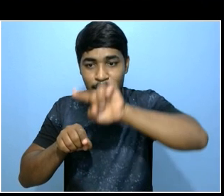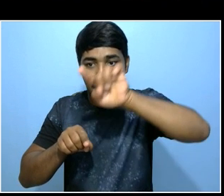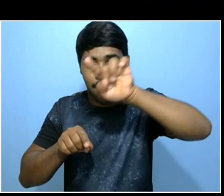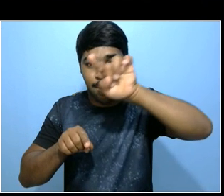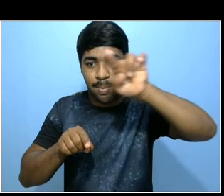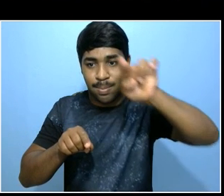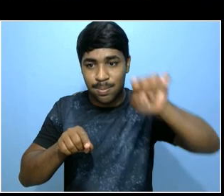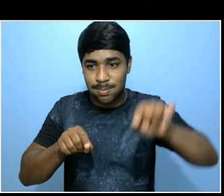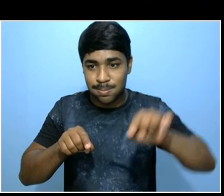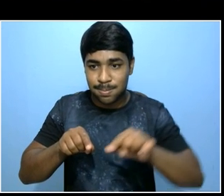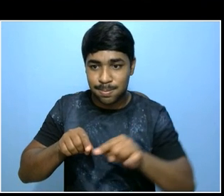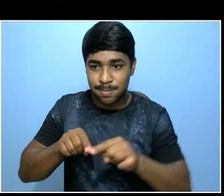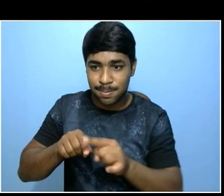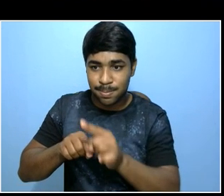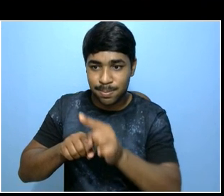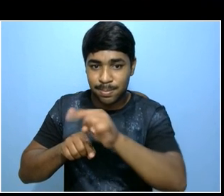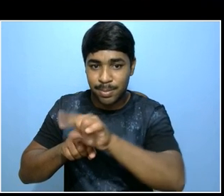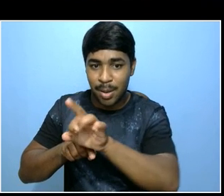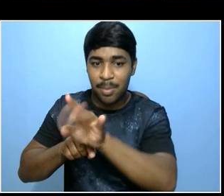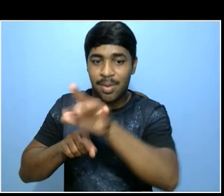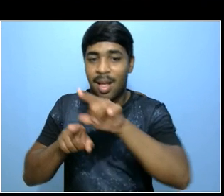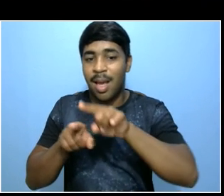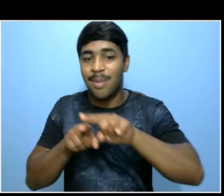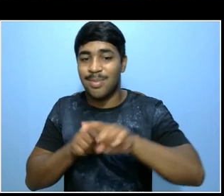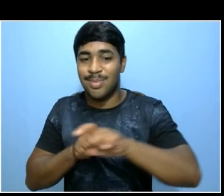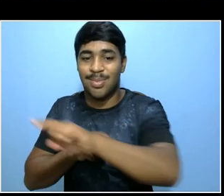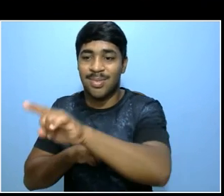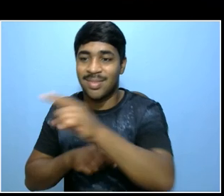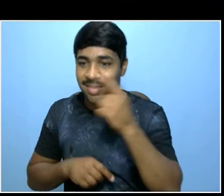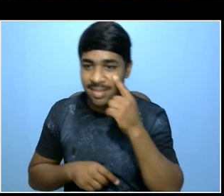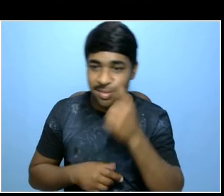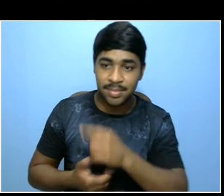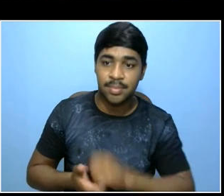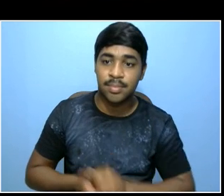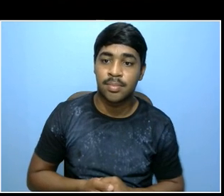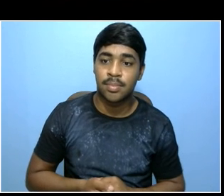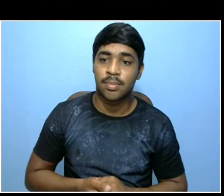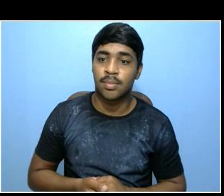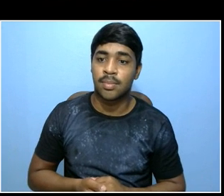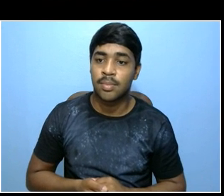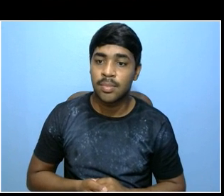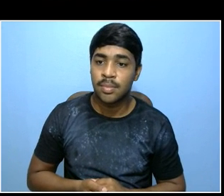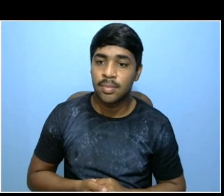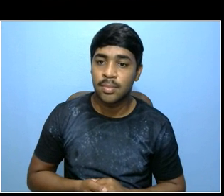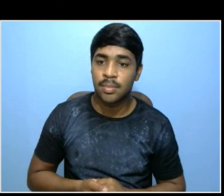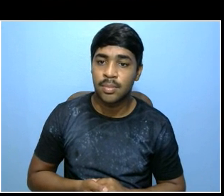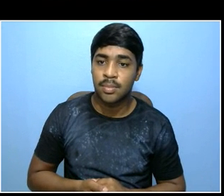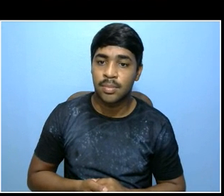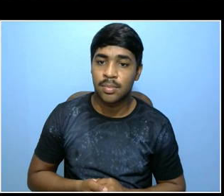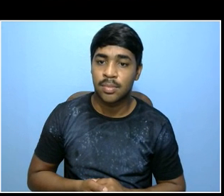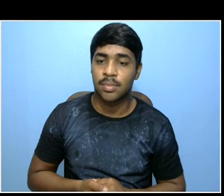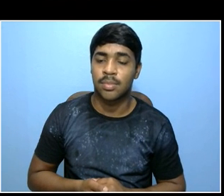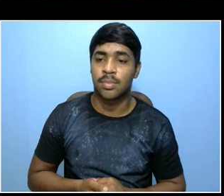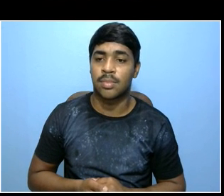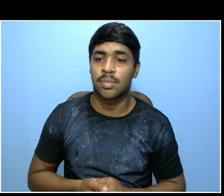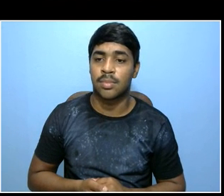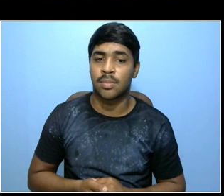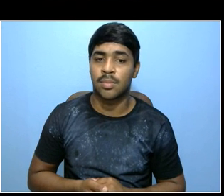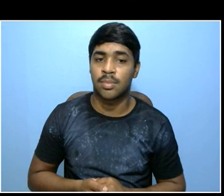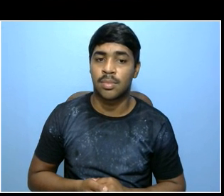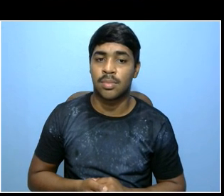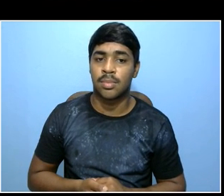deferente, e vai desembocar aqui na uretra, tá? E aqui na uretra também ele vai receber os líquidos,